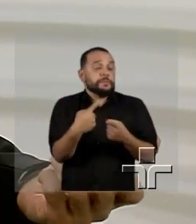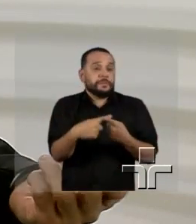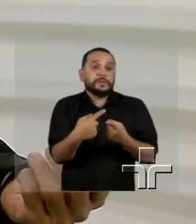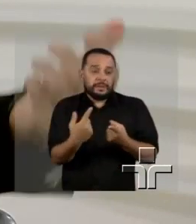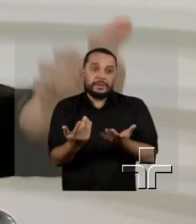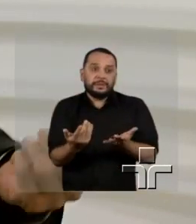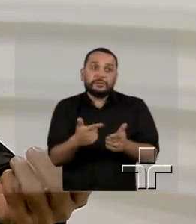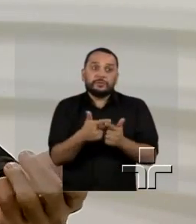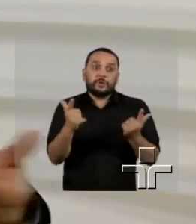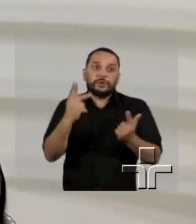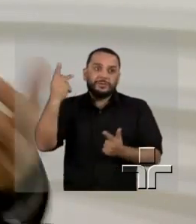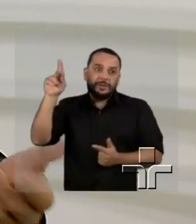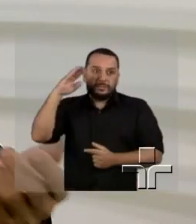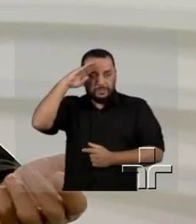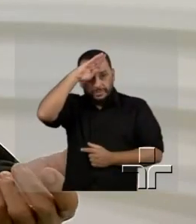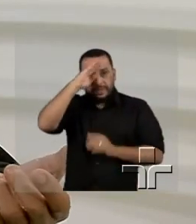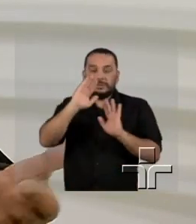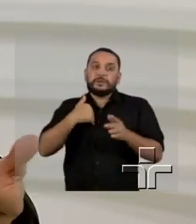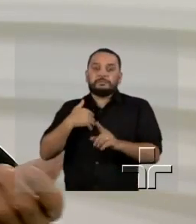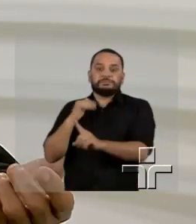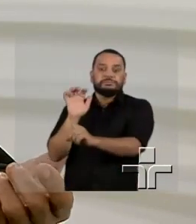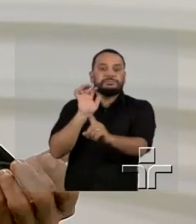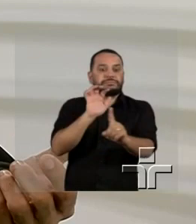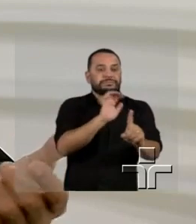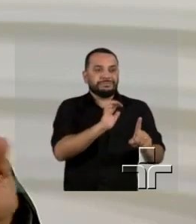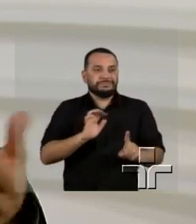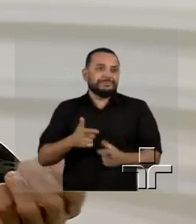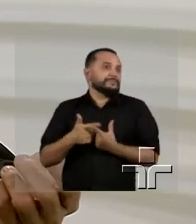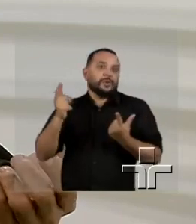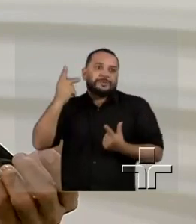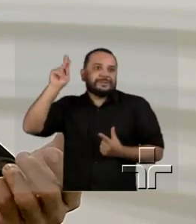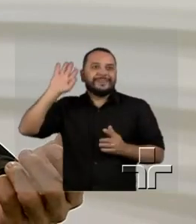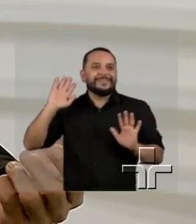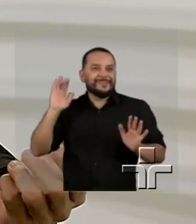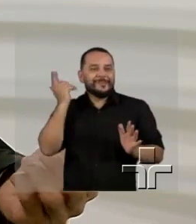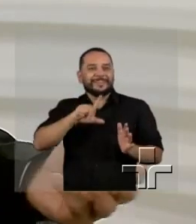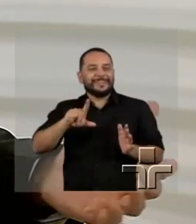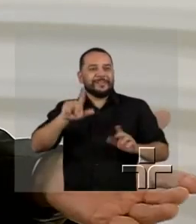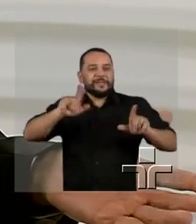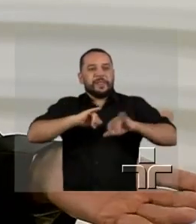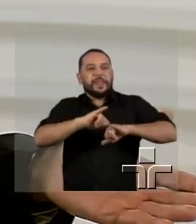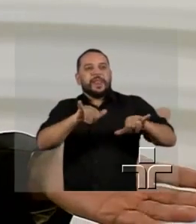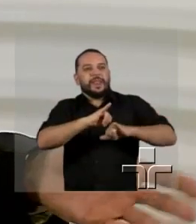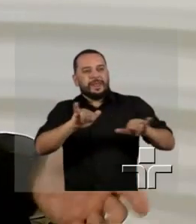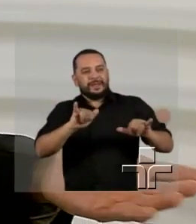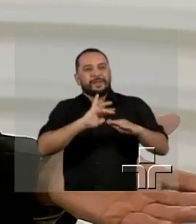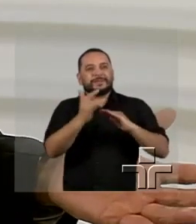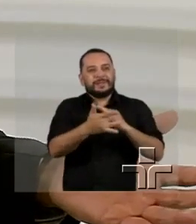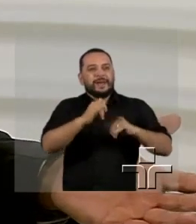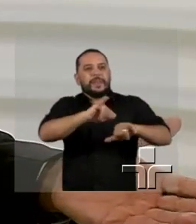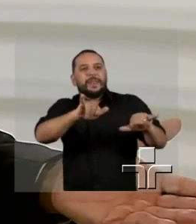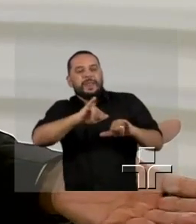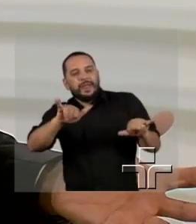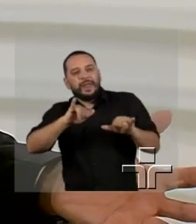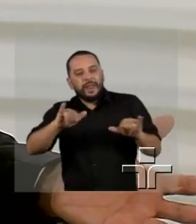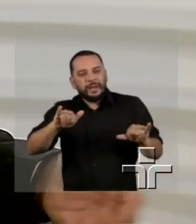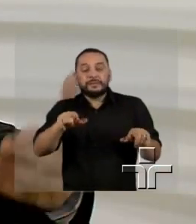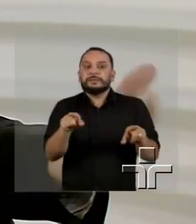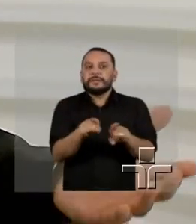por tudo, e na presidência é a mesma coisa, o presidente é o responsável por tudo, seja no âmbito familiar, qualquer chefe de família,